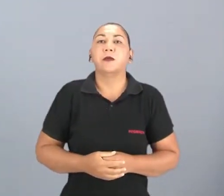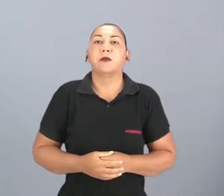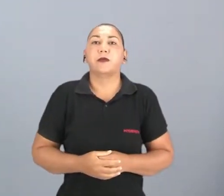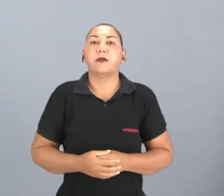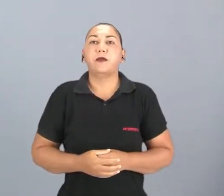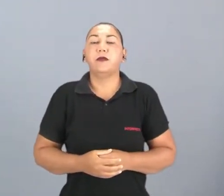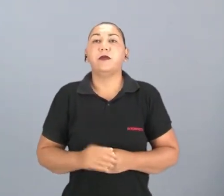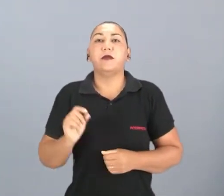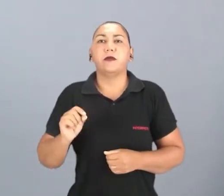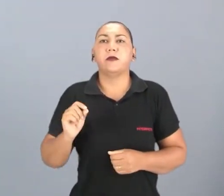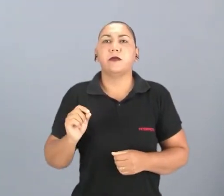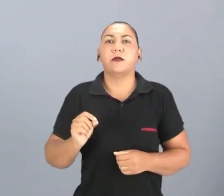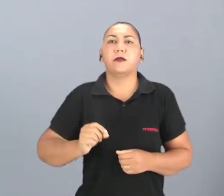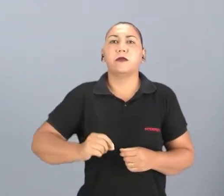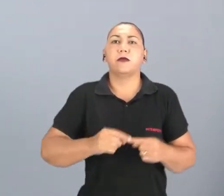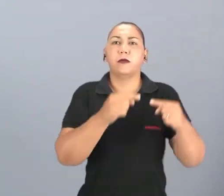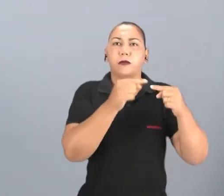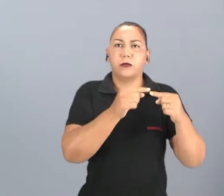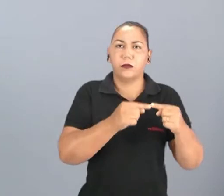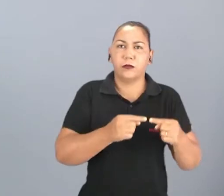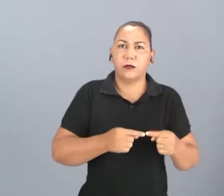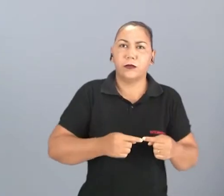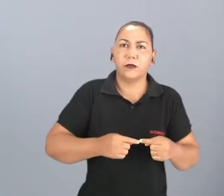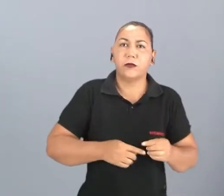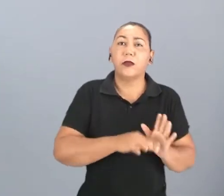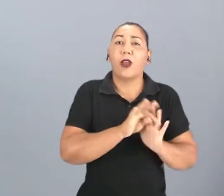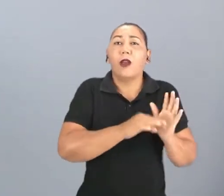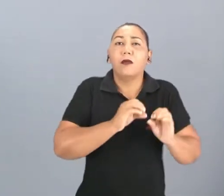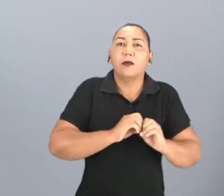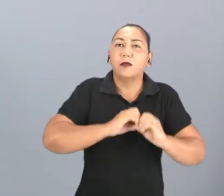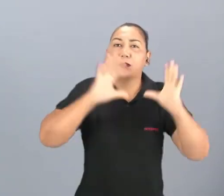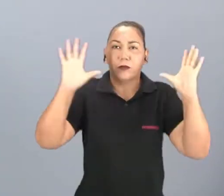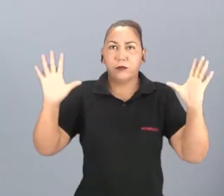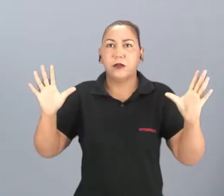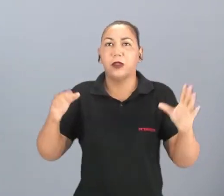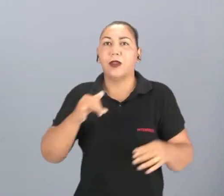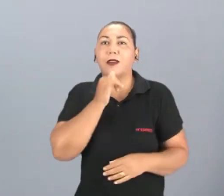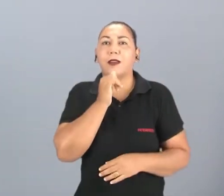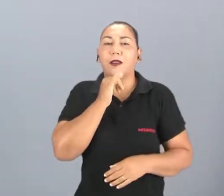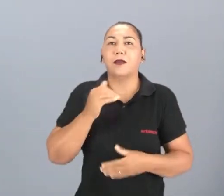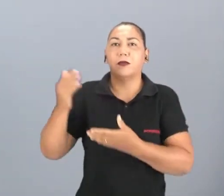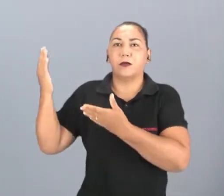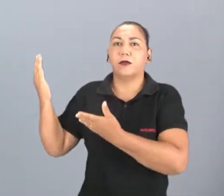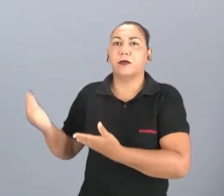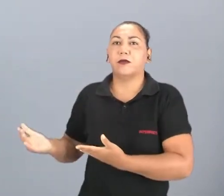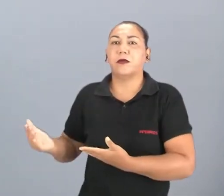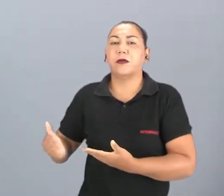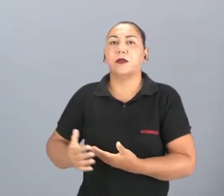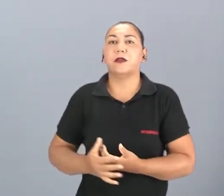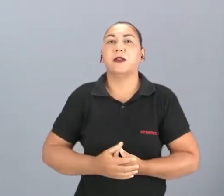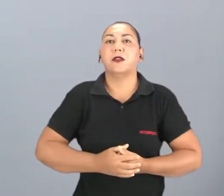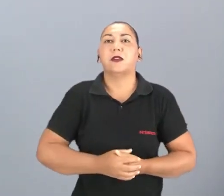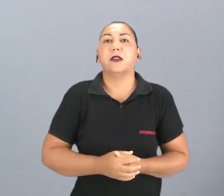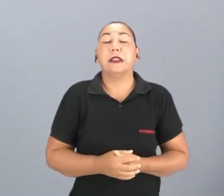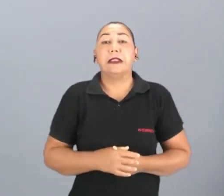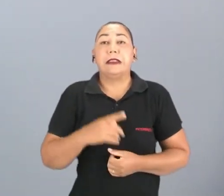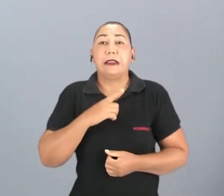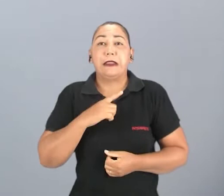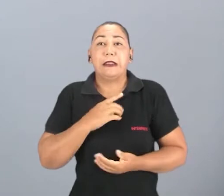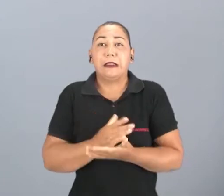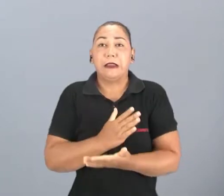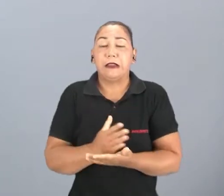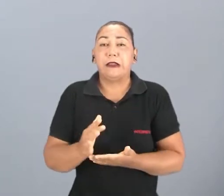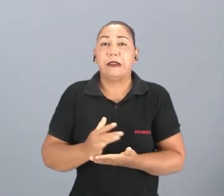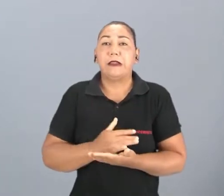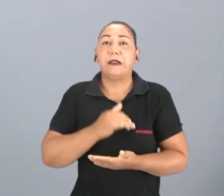essas conjunções, as linking words, né? E a gente vai ver agora alguns exemplos. Eu vou falar sempre para vocês porque tem alguns exemplos que são